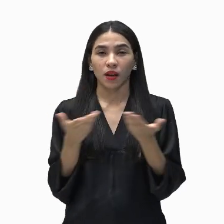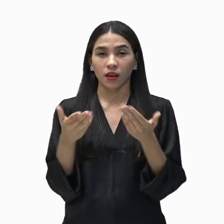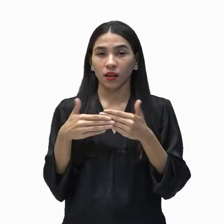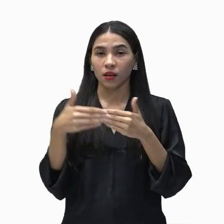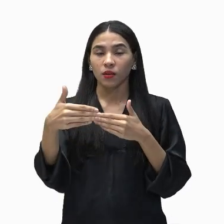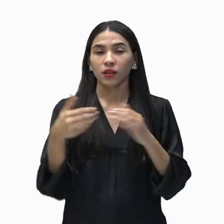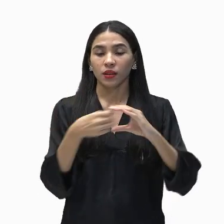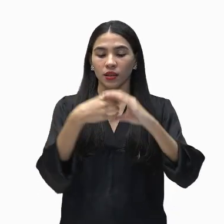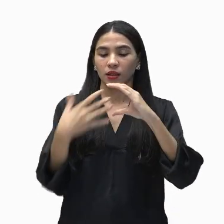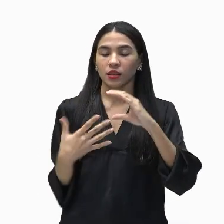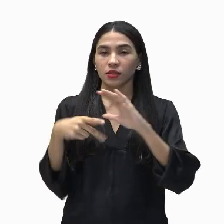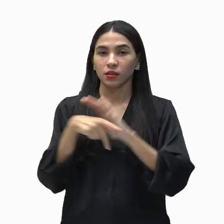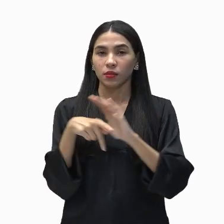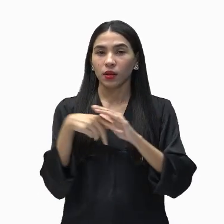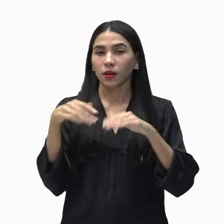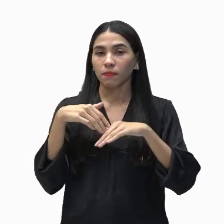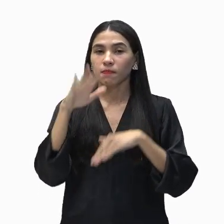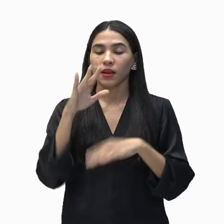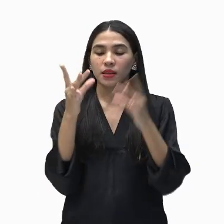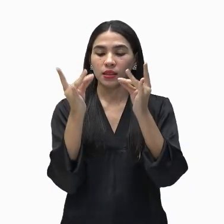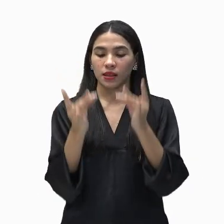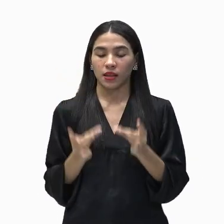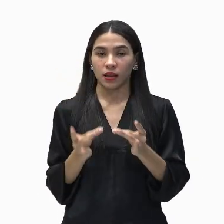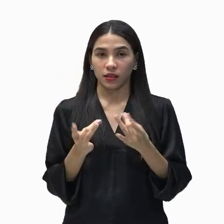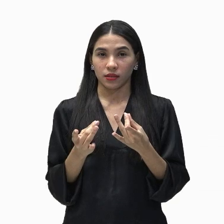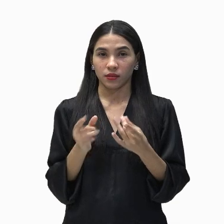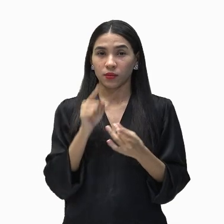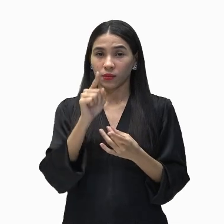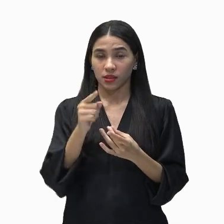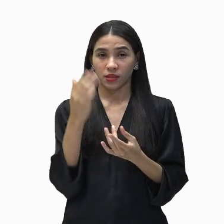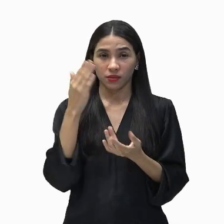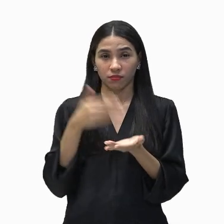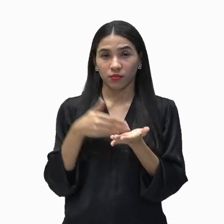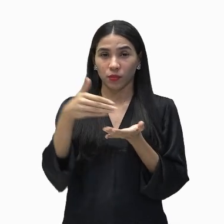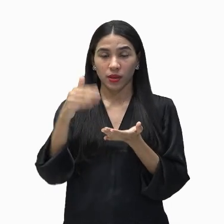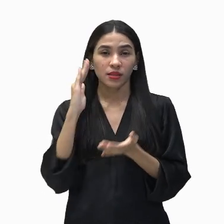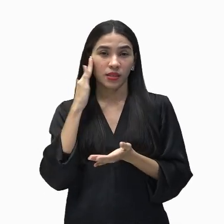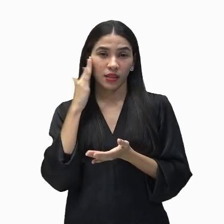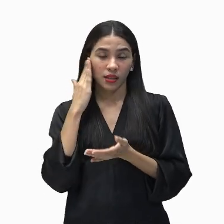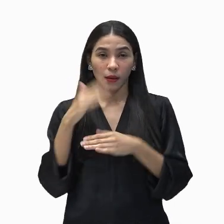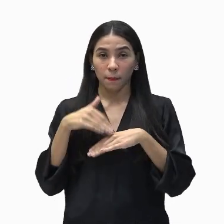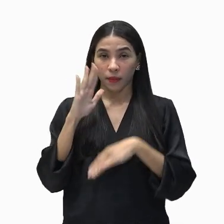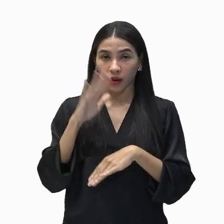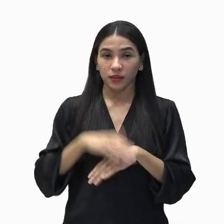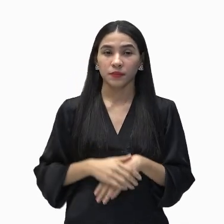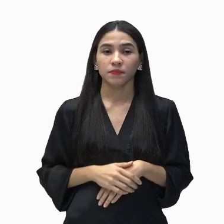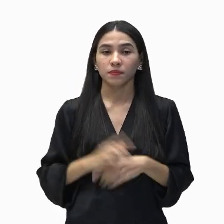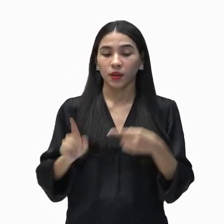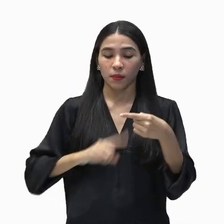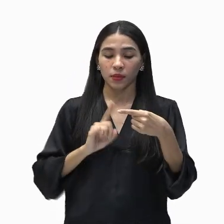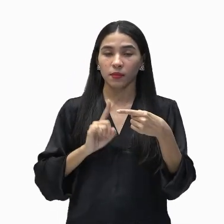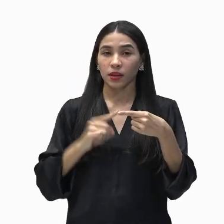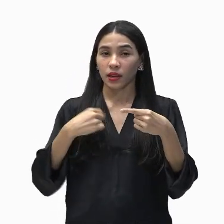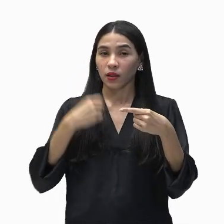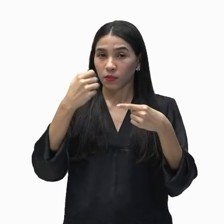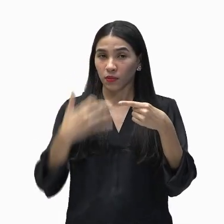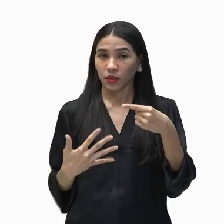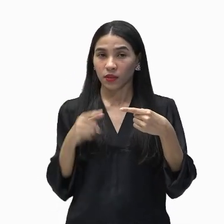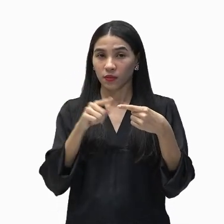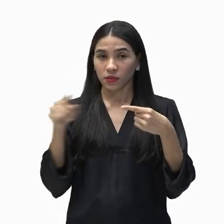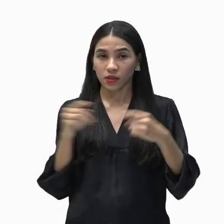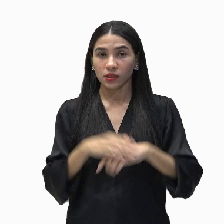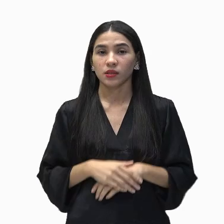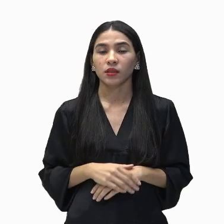Essas características com mais detalhes, para que vocês entendam um pouquinho mais. A primeira que eu falei para vocês aí foi